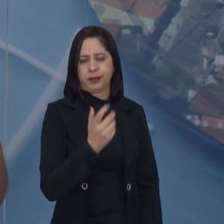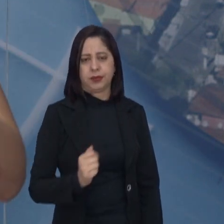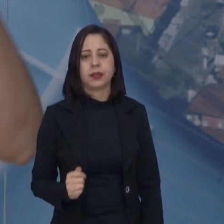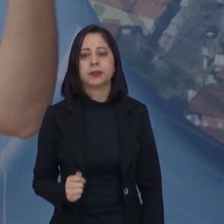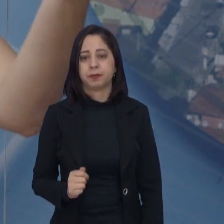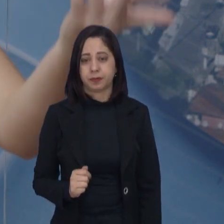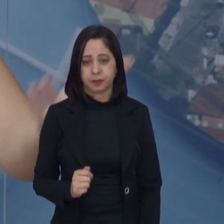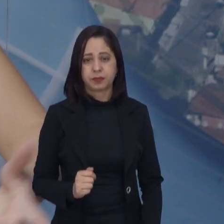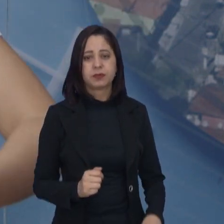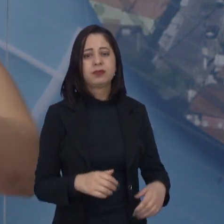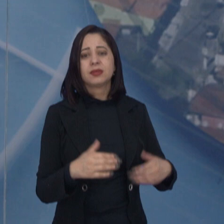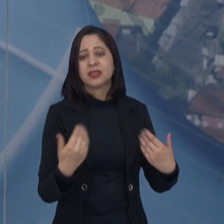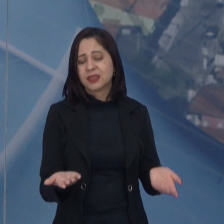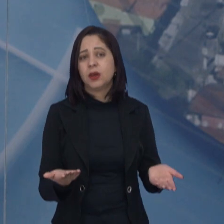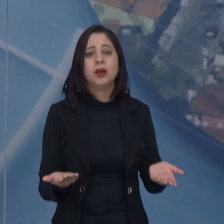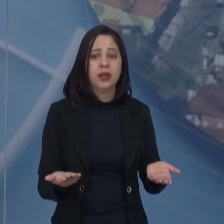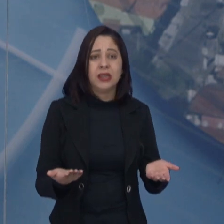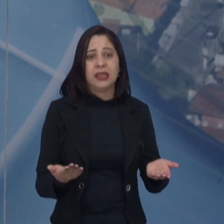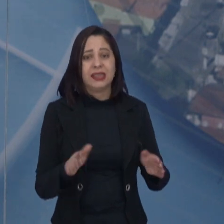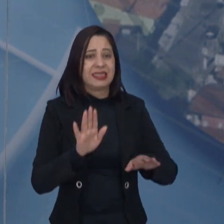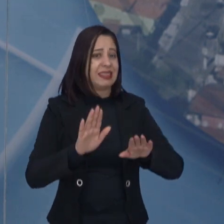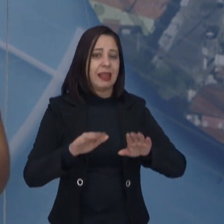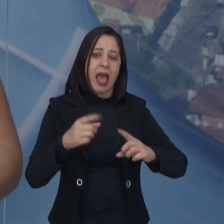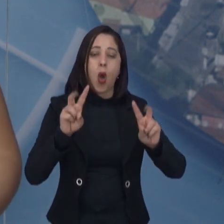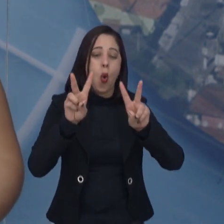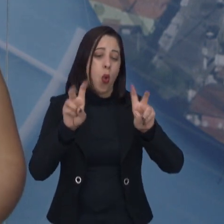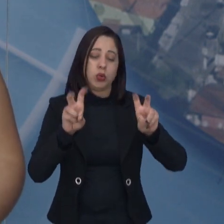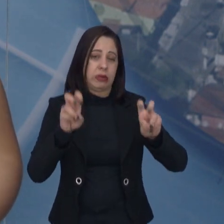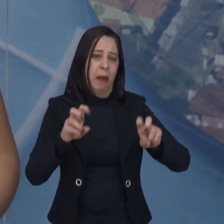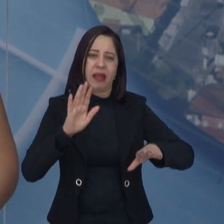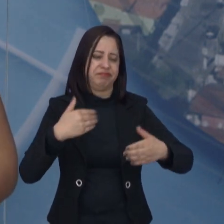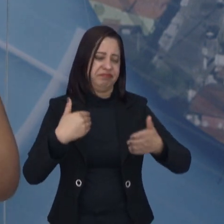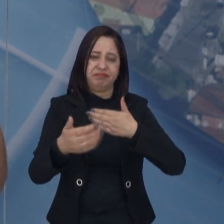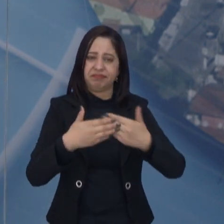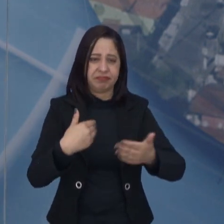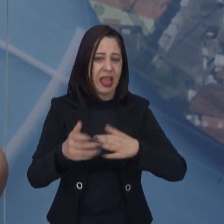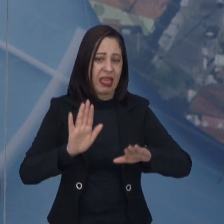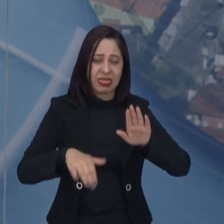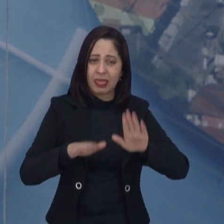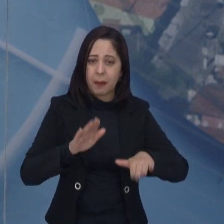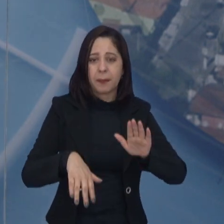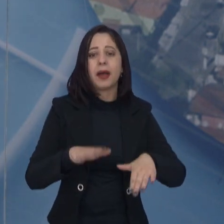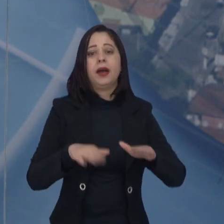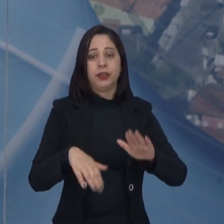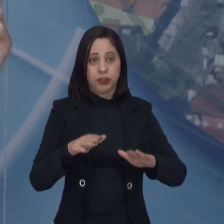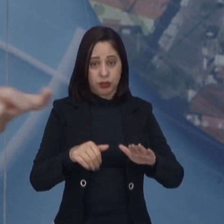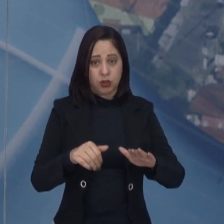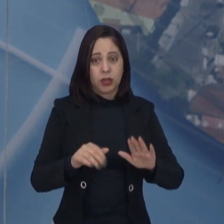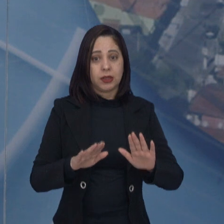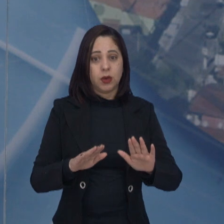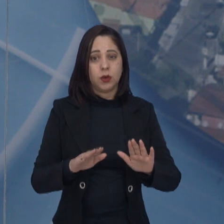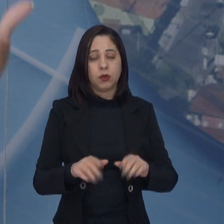falar, né, seja gastronomia, seja moda, as questões, né, porque a gente falou dos algoritmos, você tem que ter essa constância. Então, o